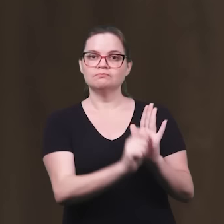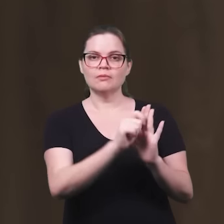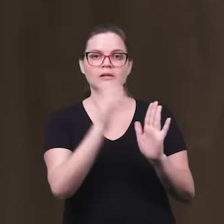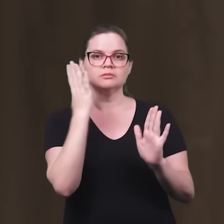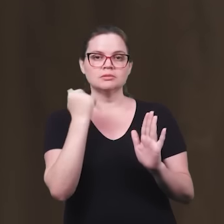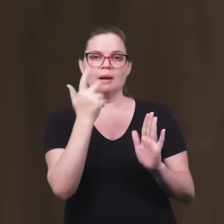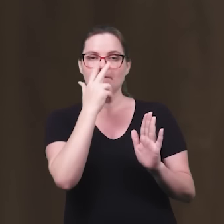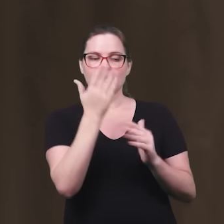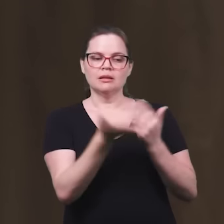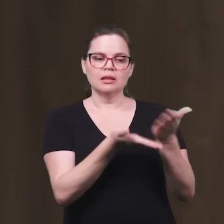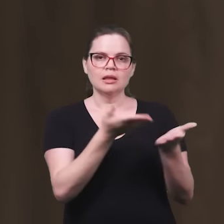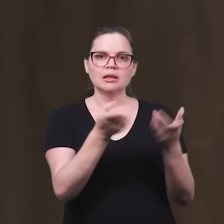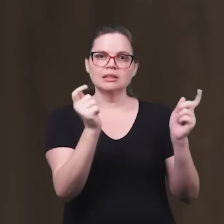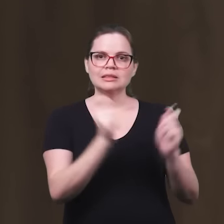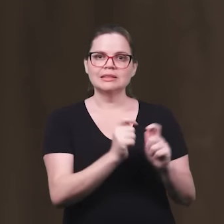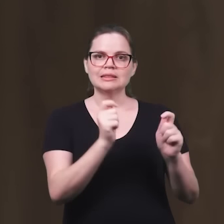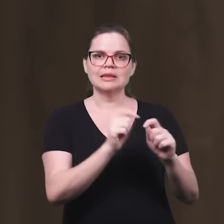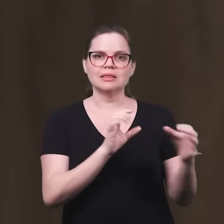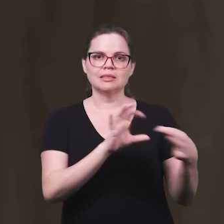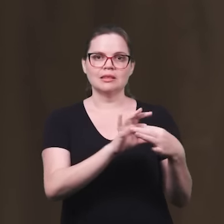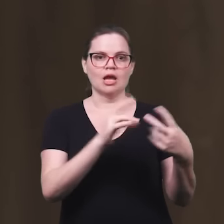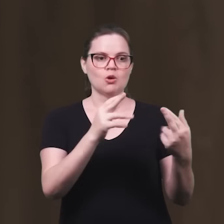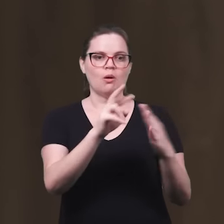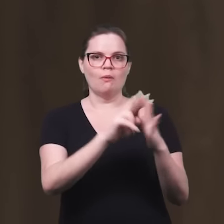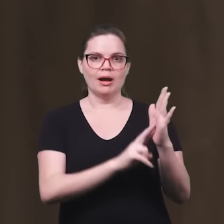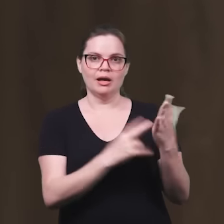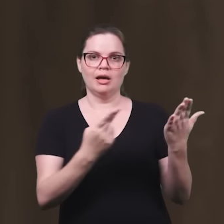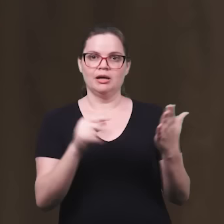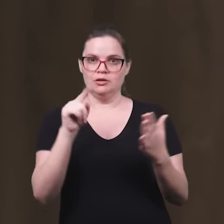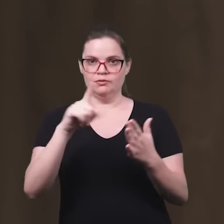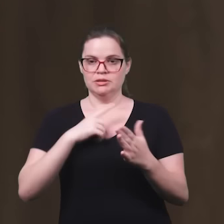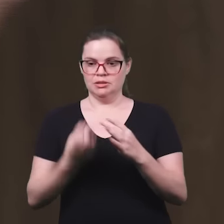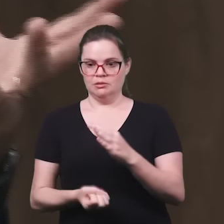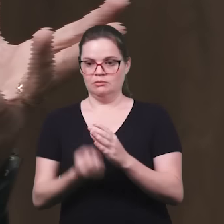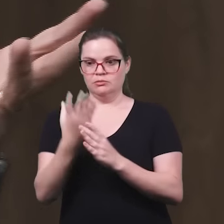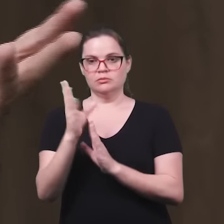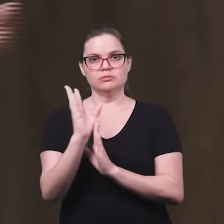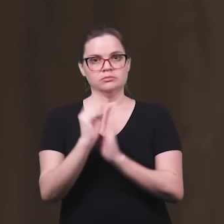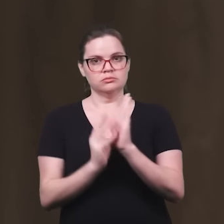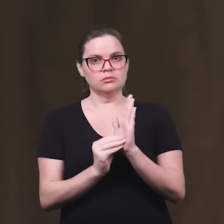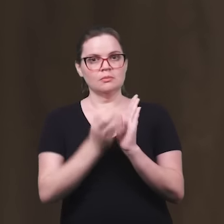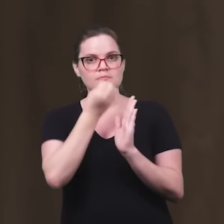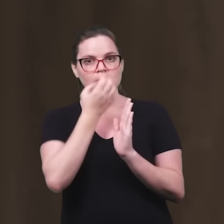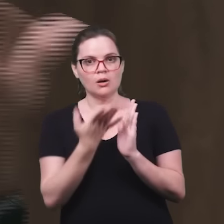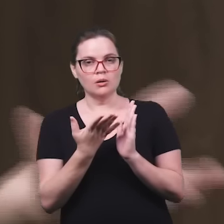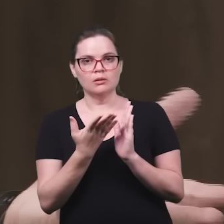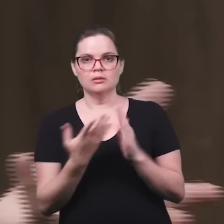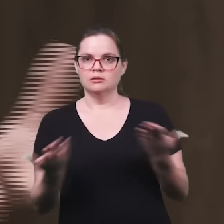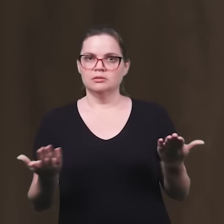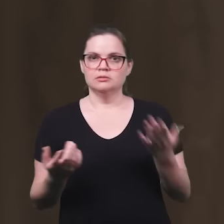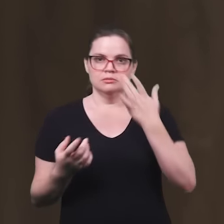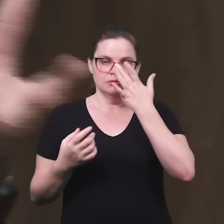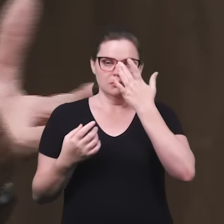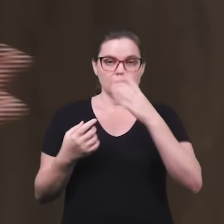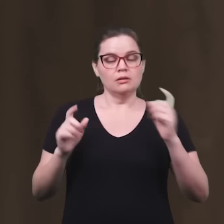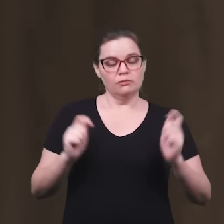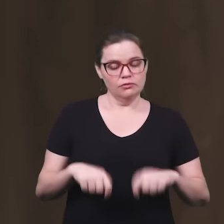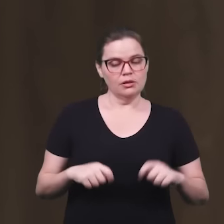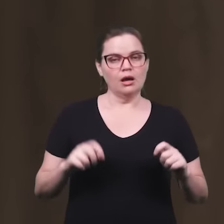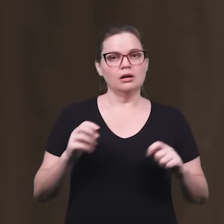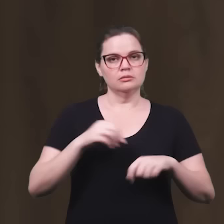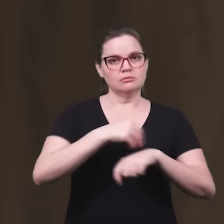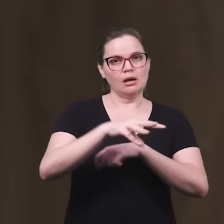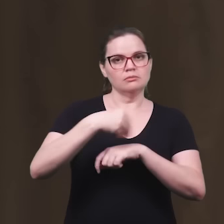entre aspas, agradá-lo e produz um bom conteúdo, não há por que você não ser entregue, seu conteúdo não